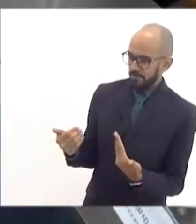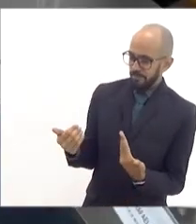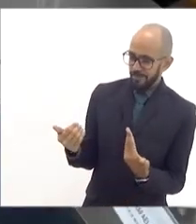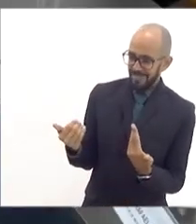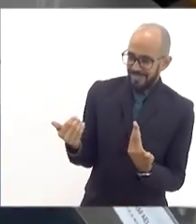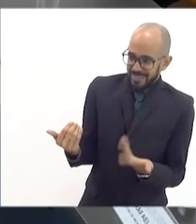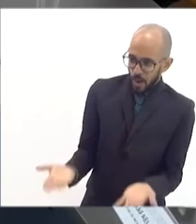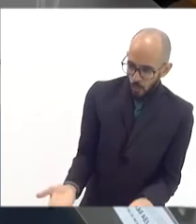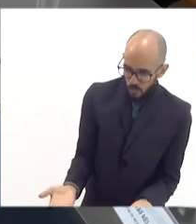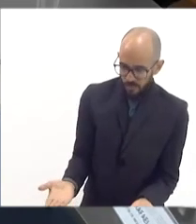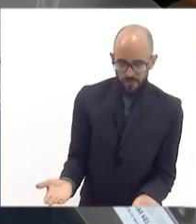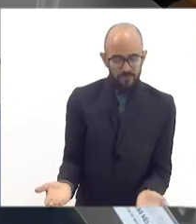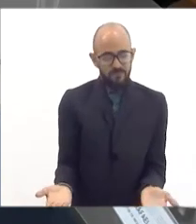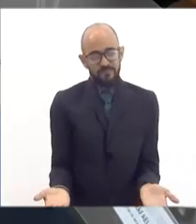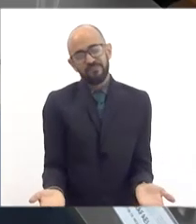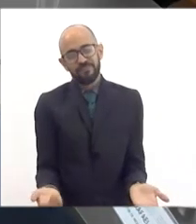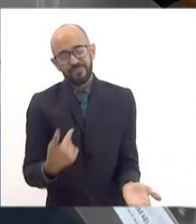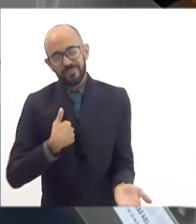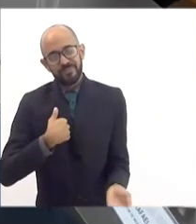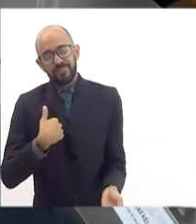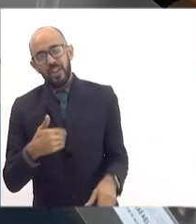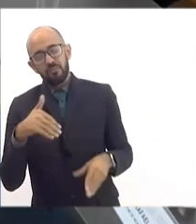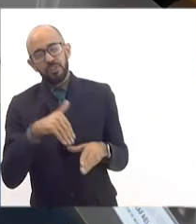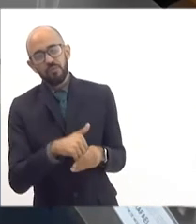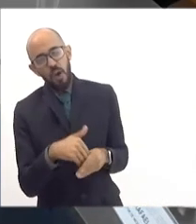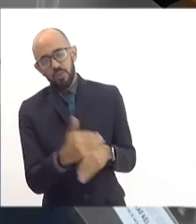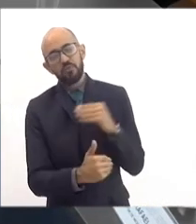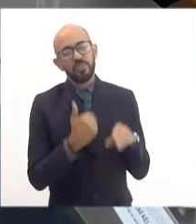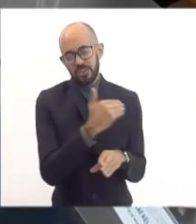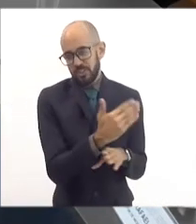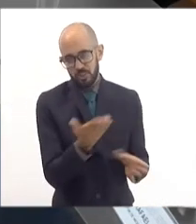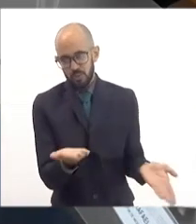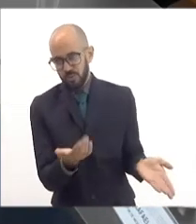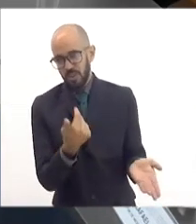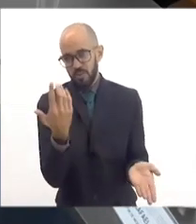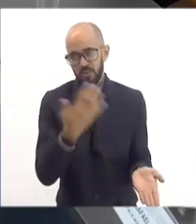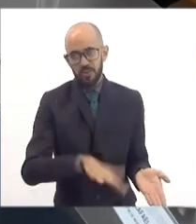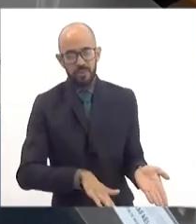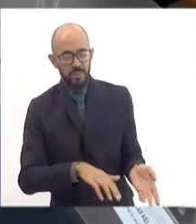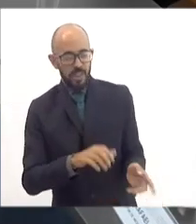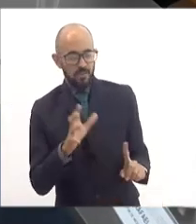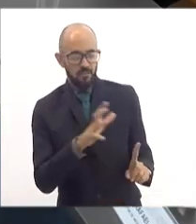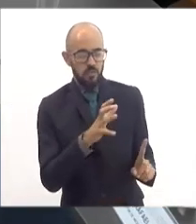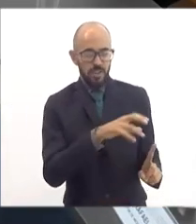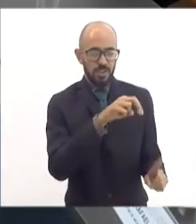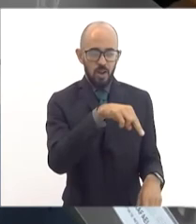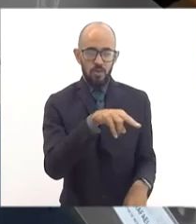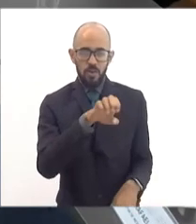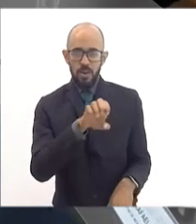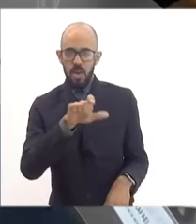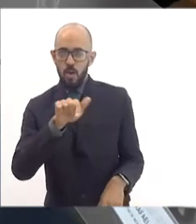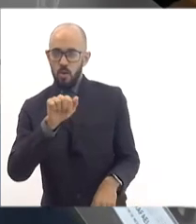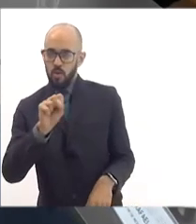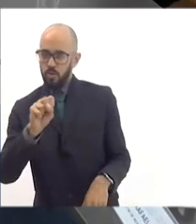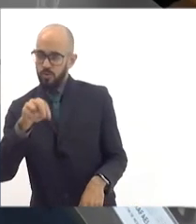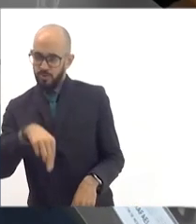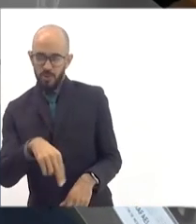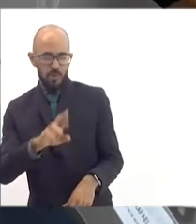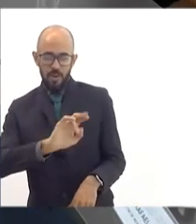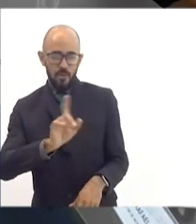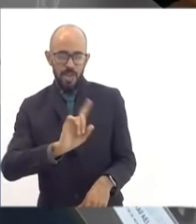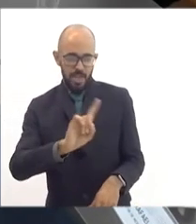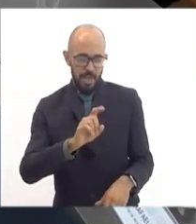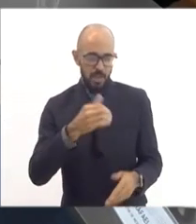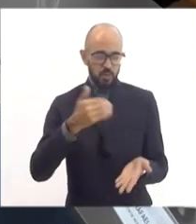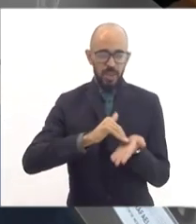vencido, e não estou querendo fazer média com o Nelson, porque ele não era o secretário de planejamento. Na época, o secretário de planejamento, quando a